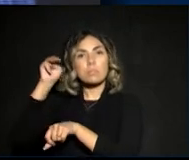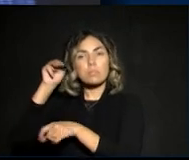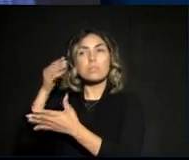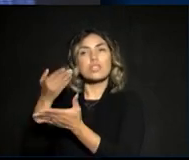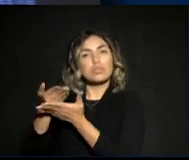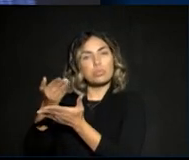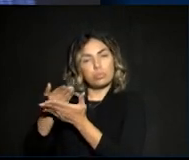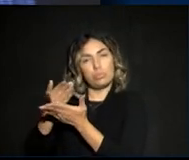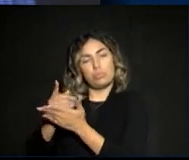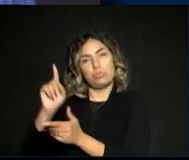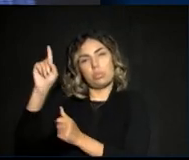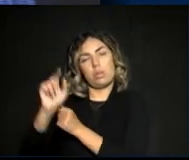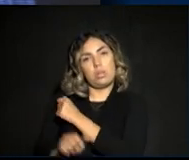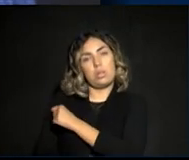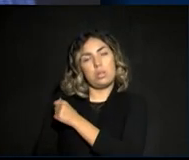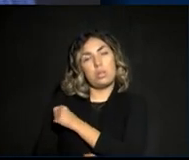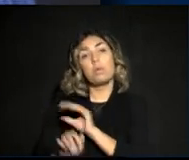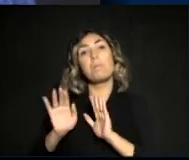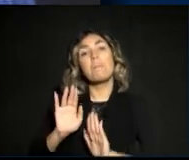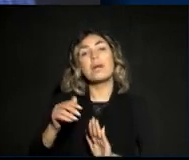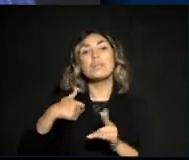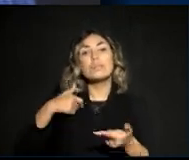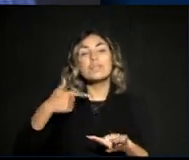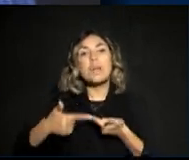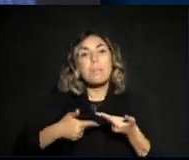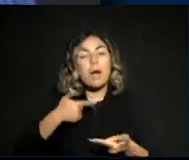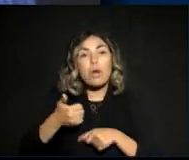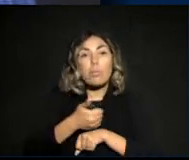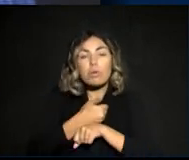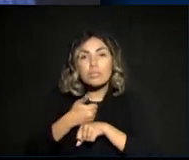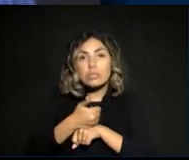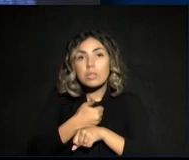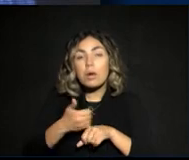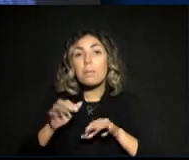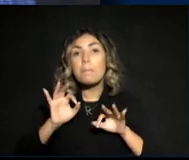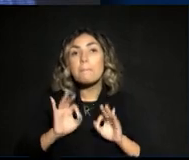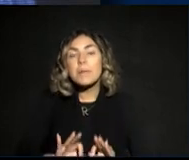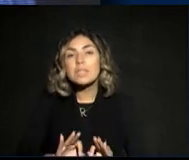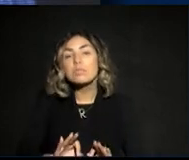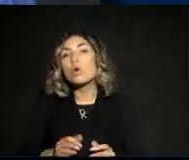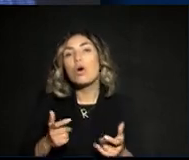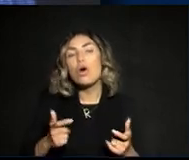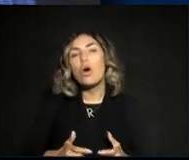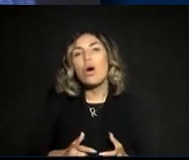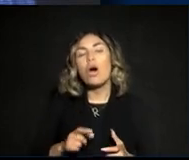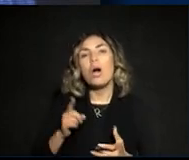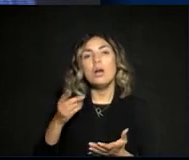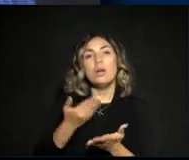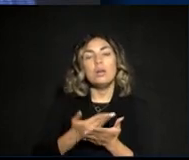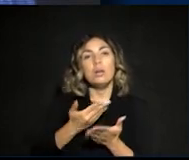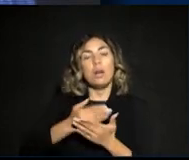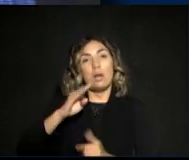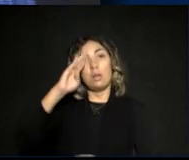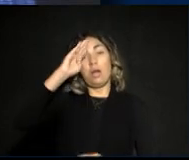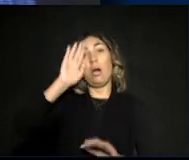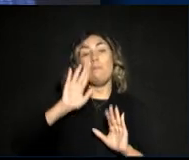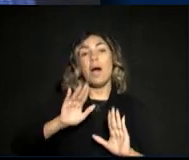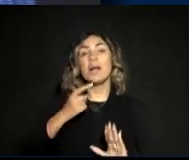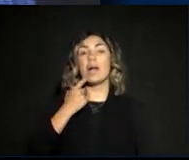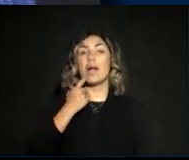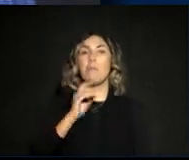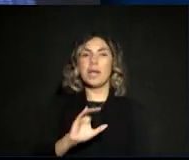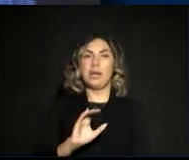é comecei minha carreira profissional curiosamente na Escola Preparatória de Cadetes do Exército em Campinas